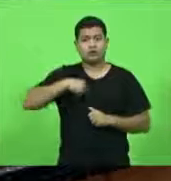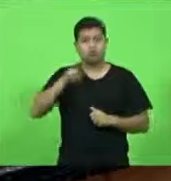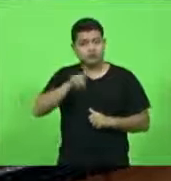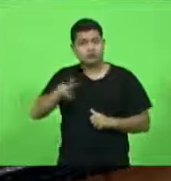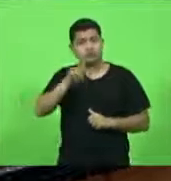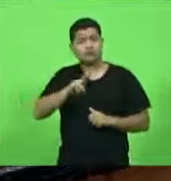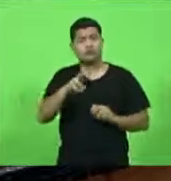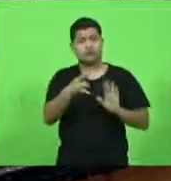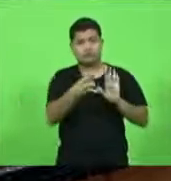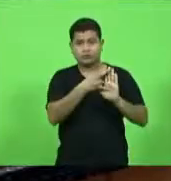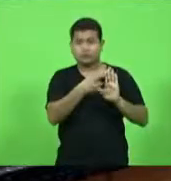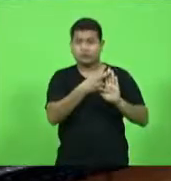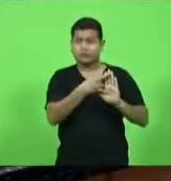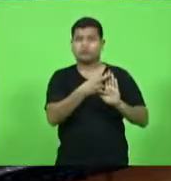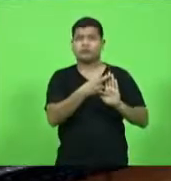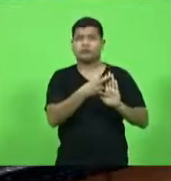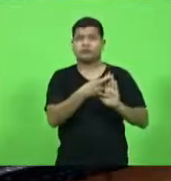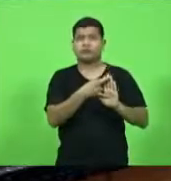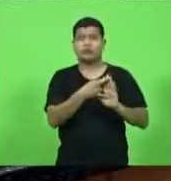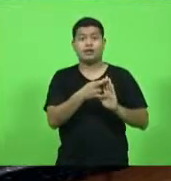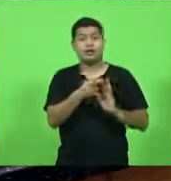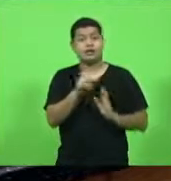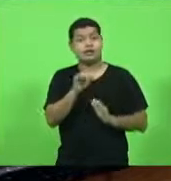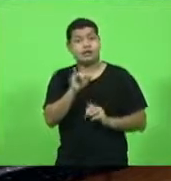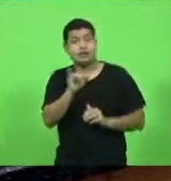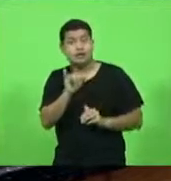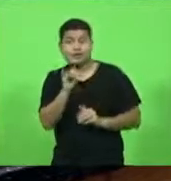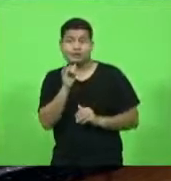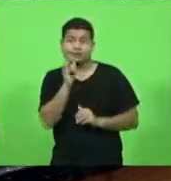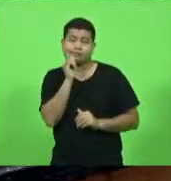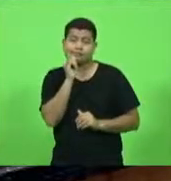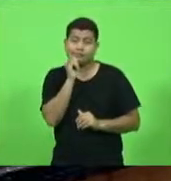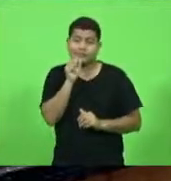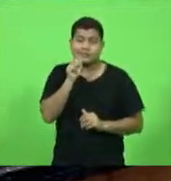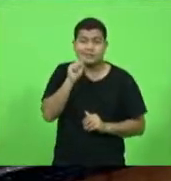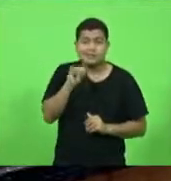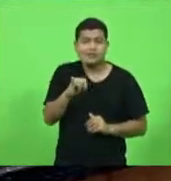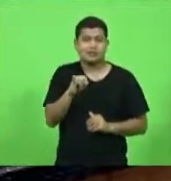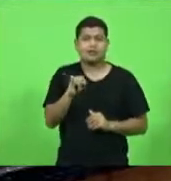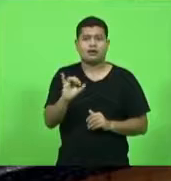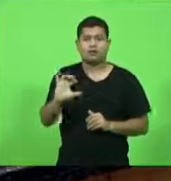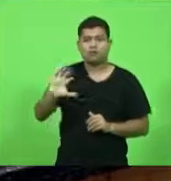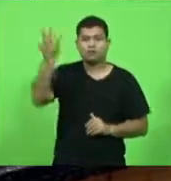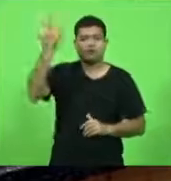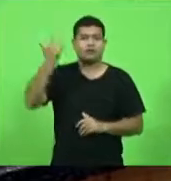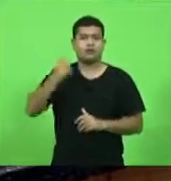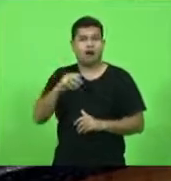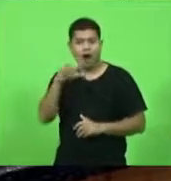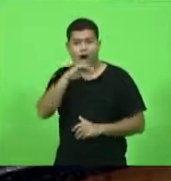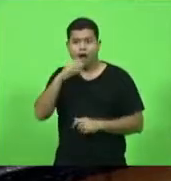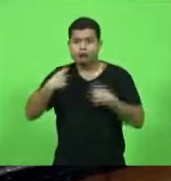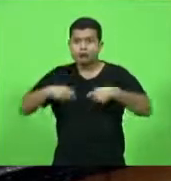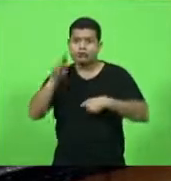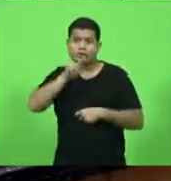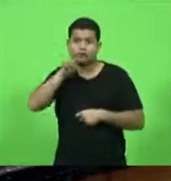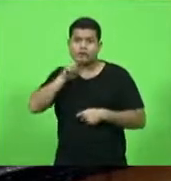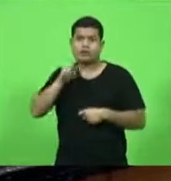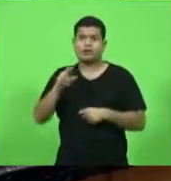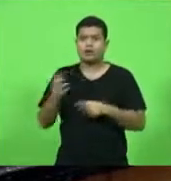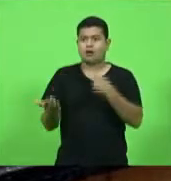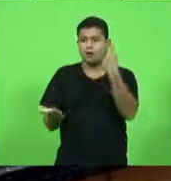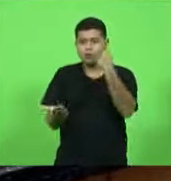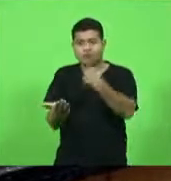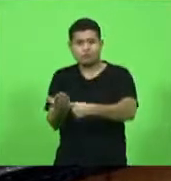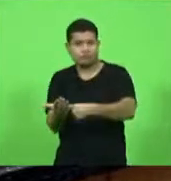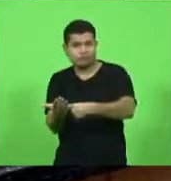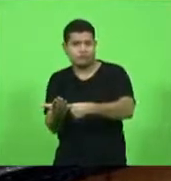aqui. E, numa situação emergencial, a gente utilize o acordo. Ele é uma ferramenta legislativa, o acordo ele